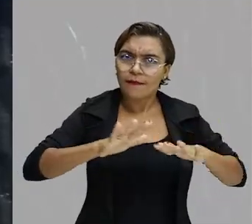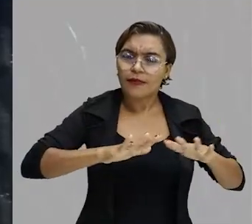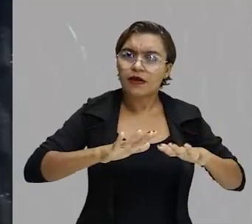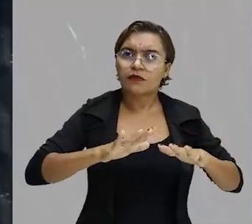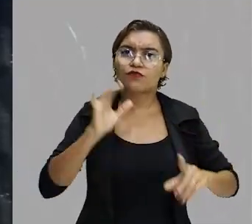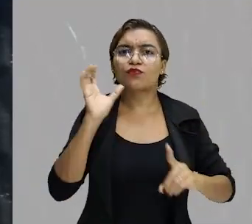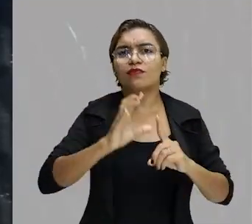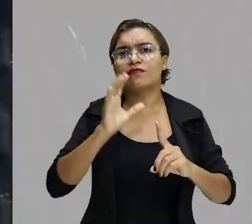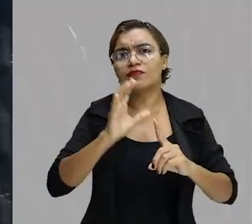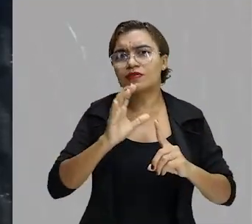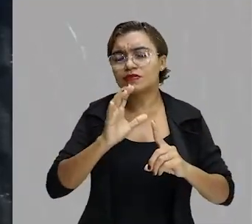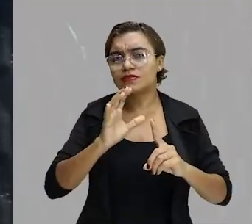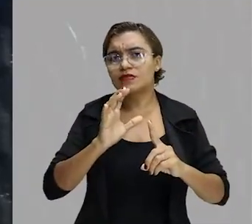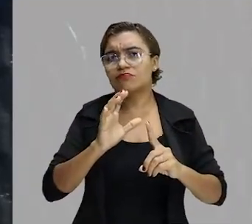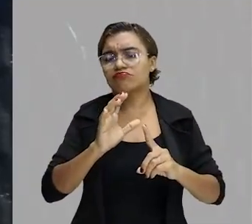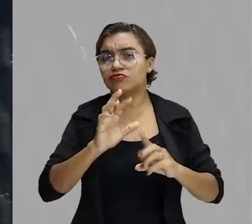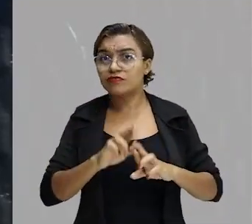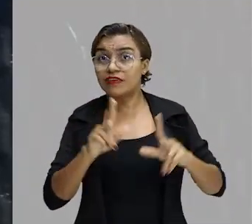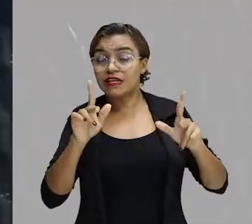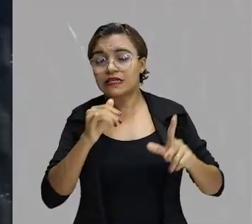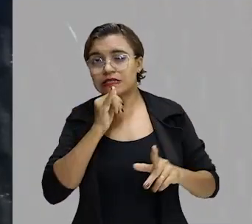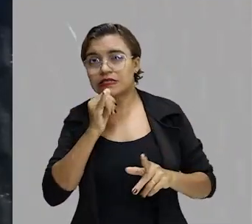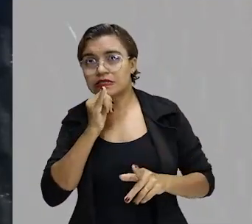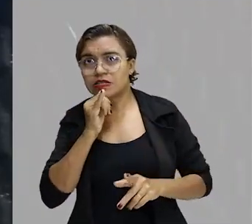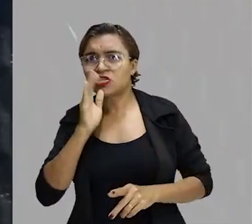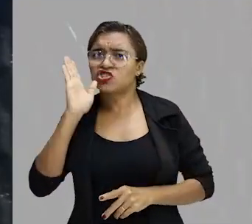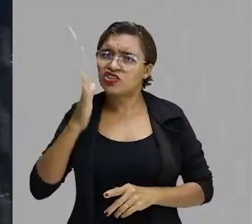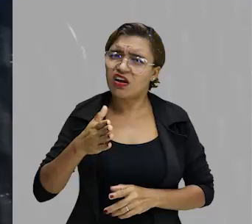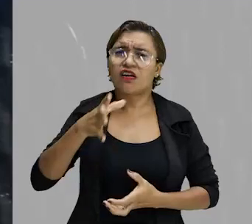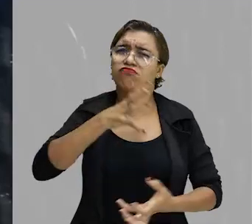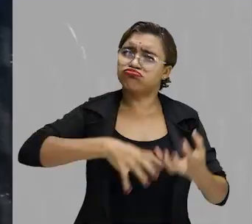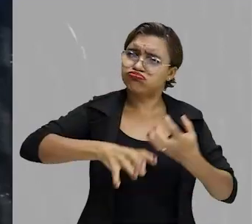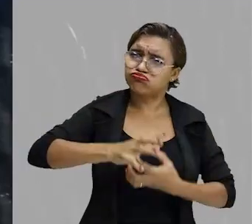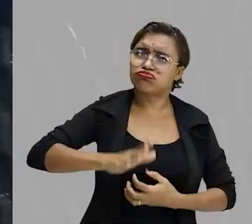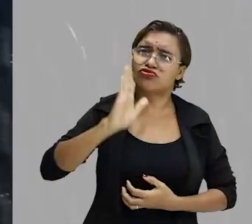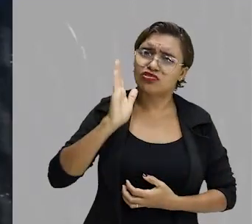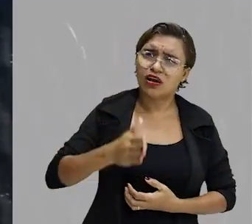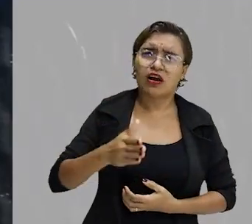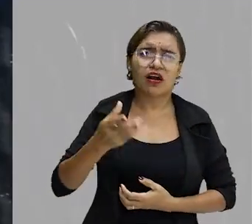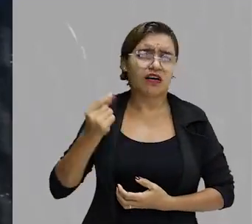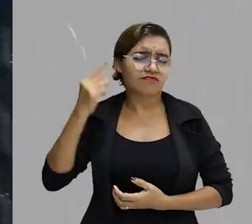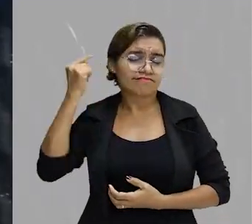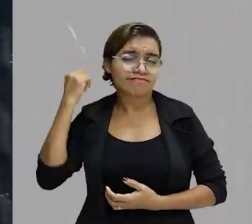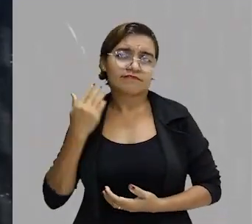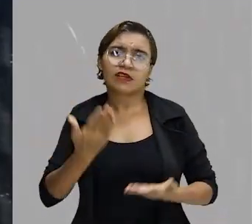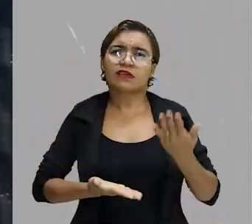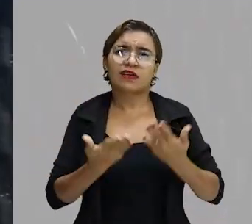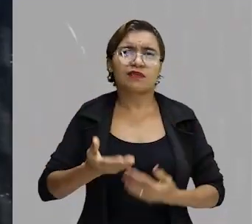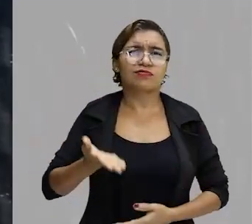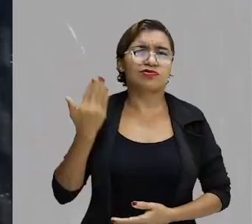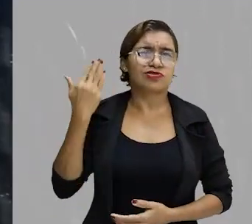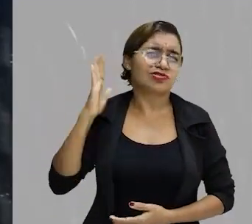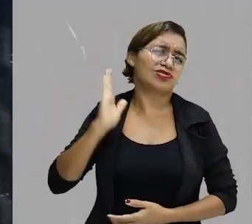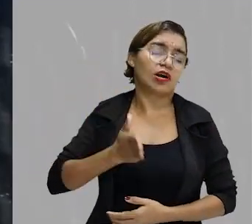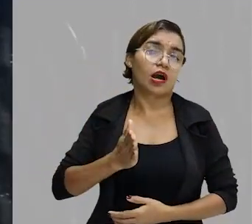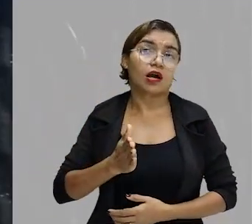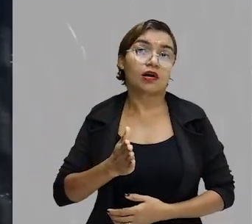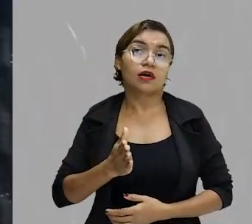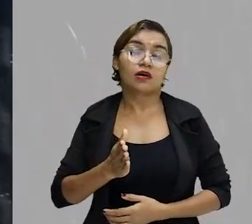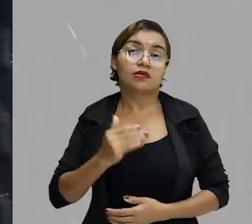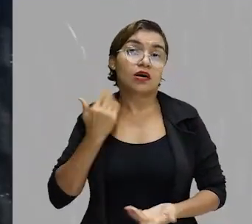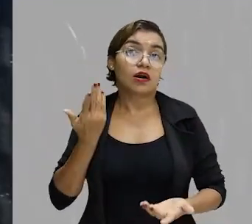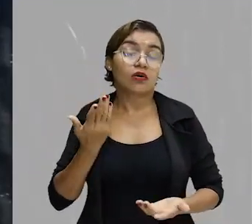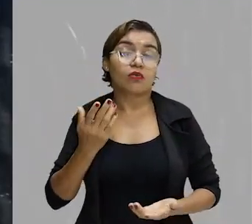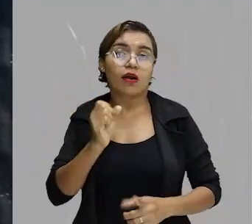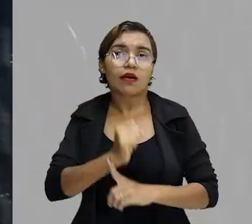antes essa desordem. Já existe esse caos, já existe esse desequilíbrio, já existem essas contradições na própria